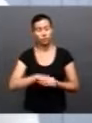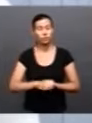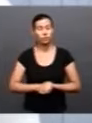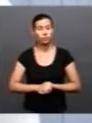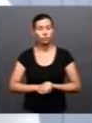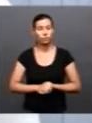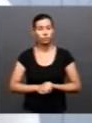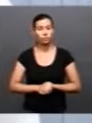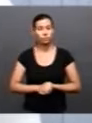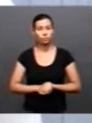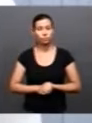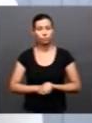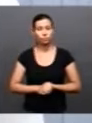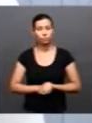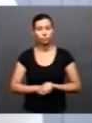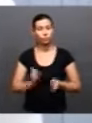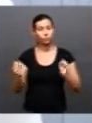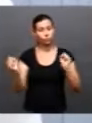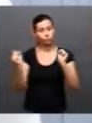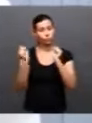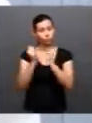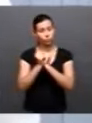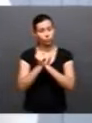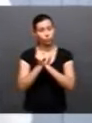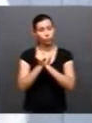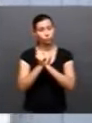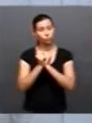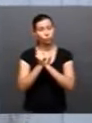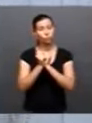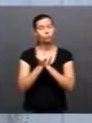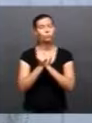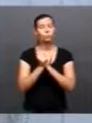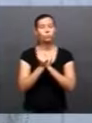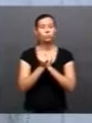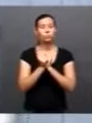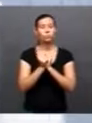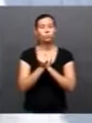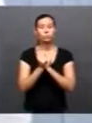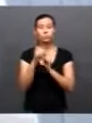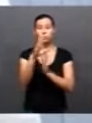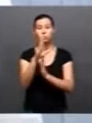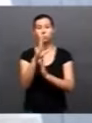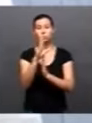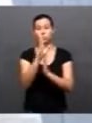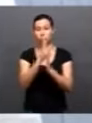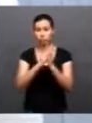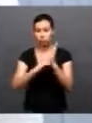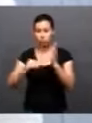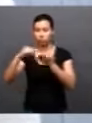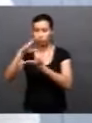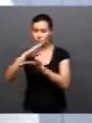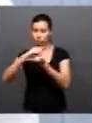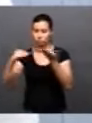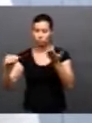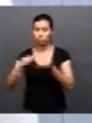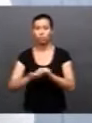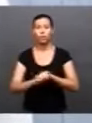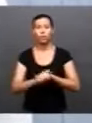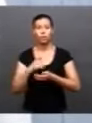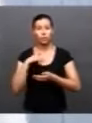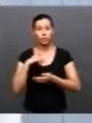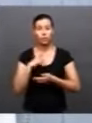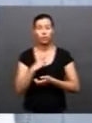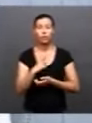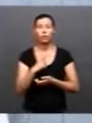estamos aprendendo e junto com eles, buscando bons exemplos de universidades que já fazem isso. Ela citou o caso da Unicamp, a Unicamp